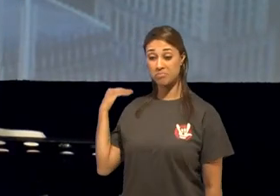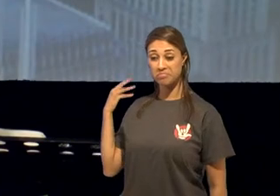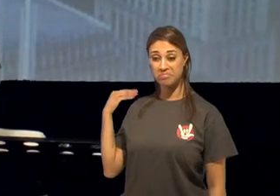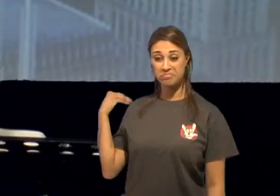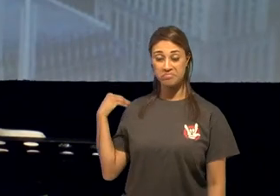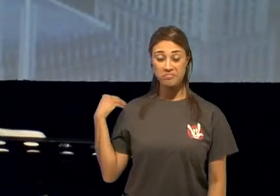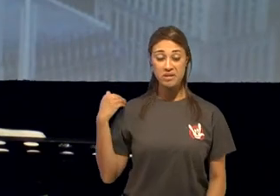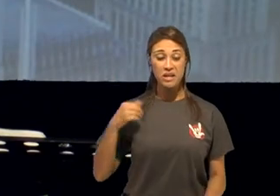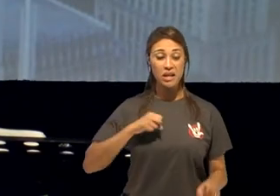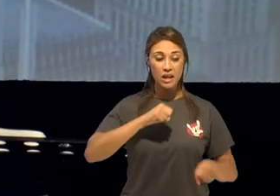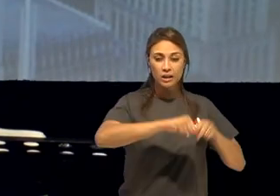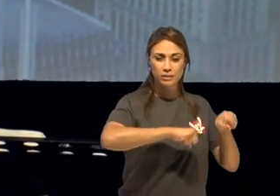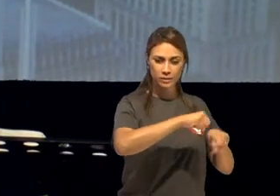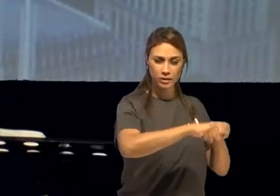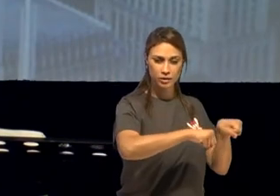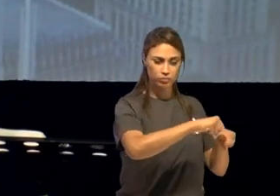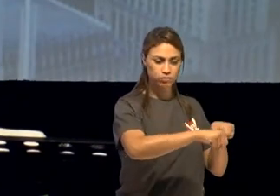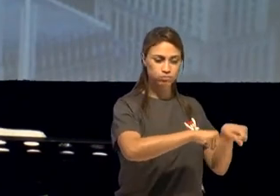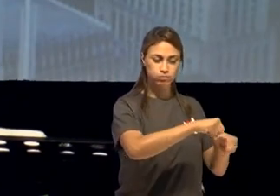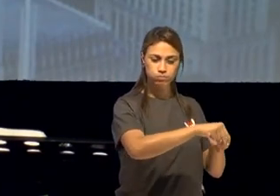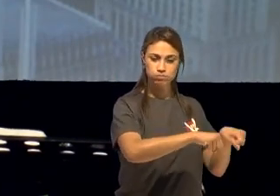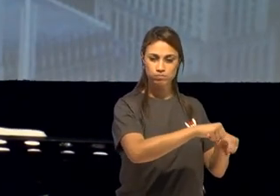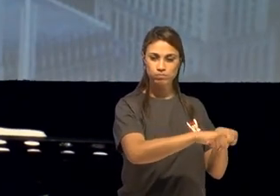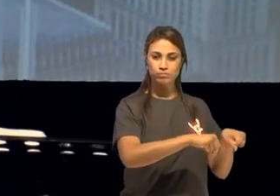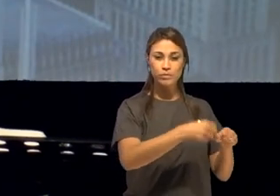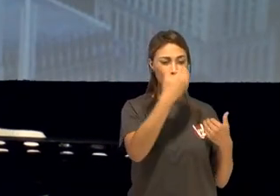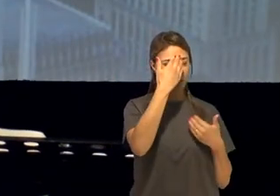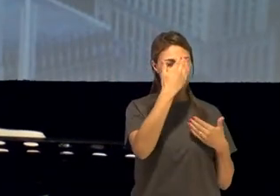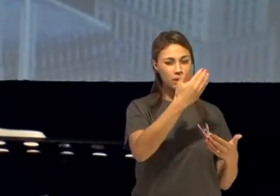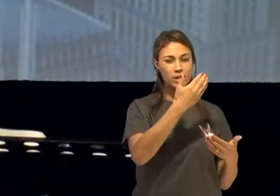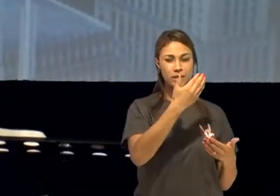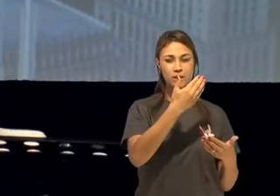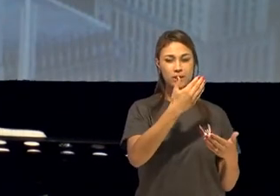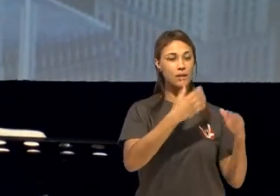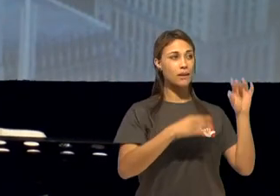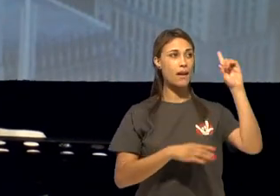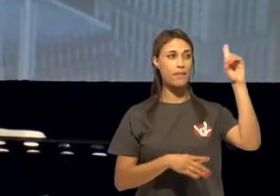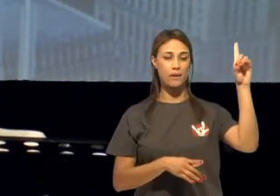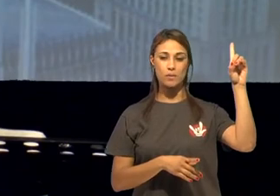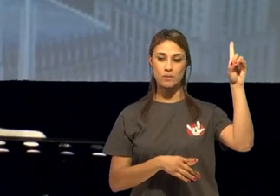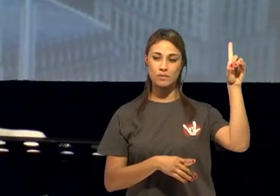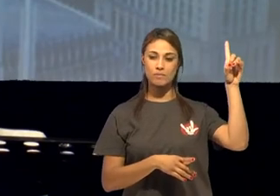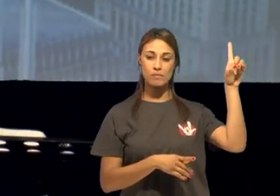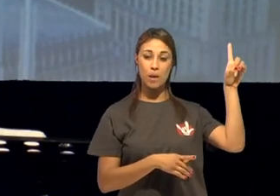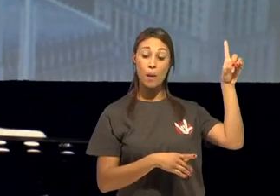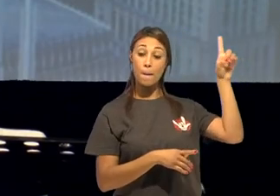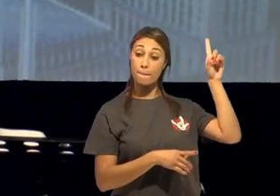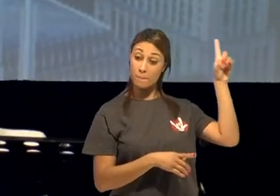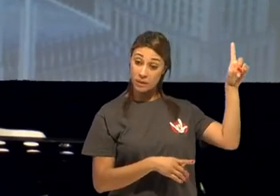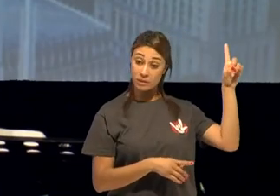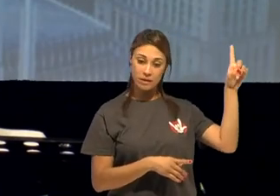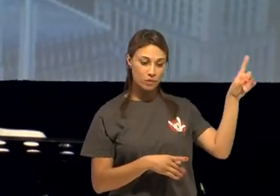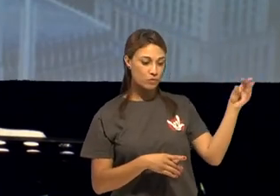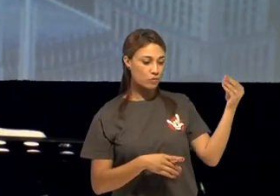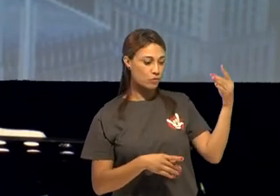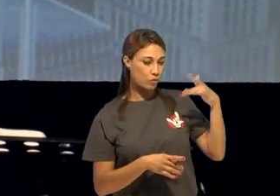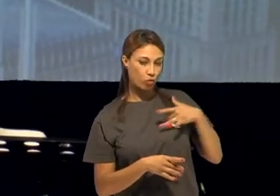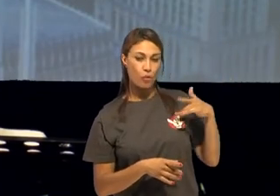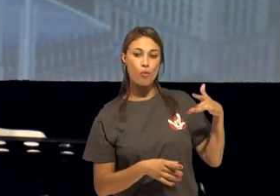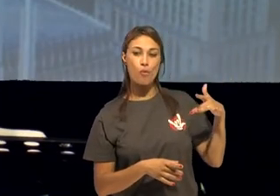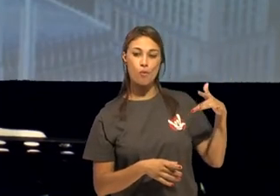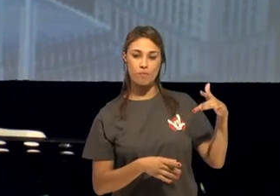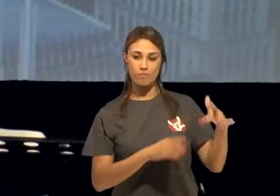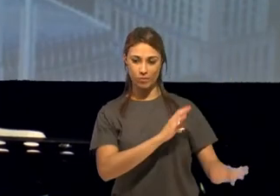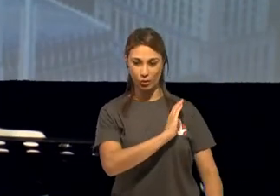fone. E eu agradeci a Deus pelo fogo que Ele colocou no meu coração. E Deus